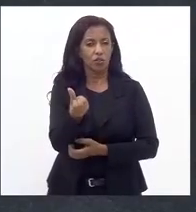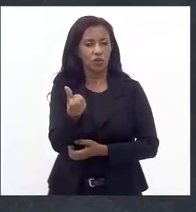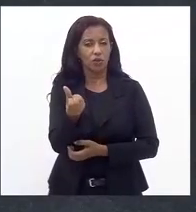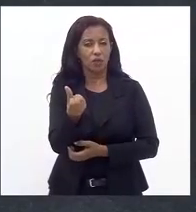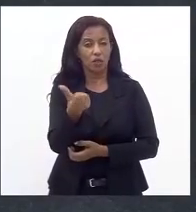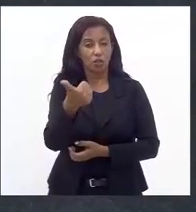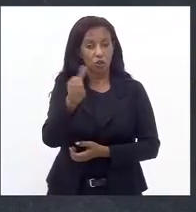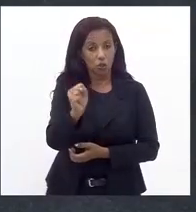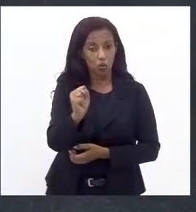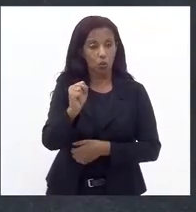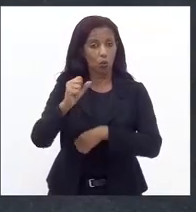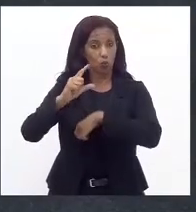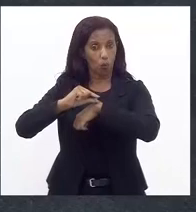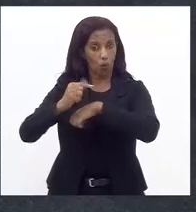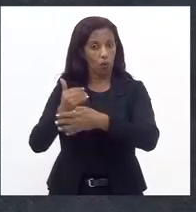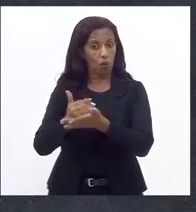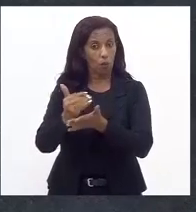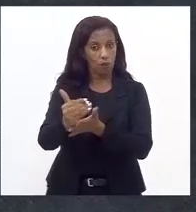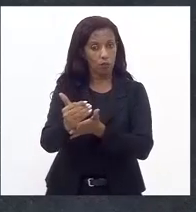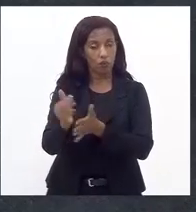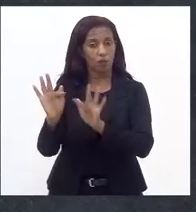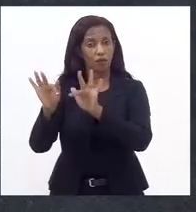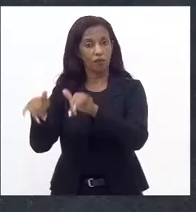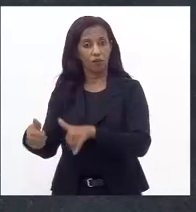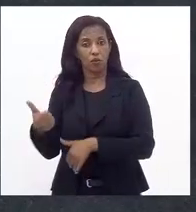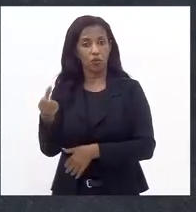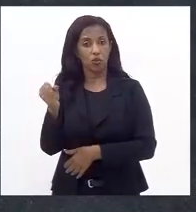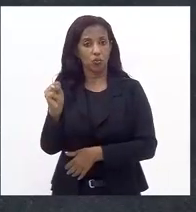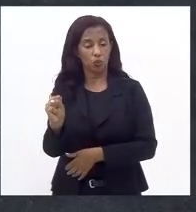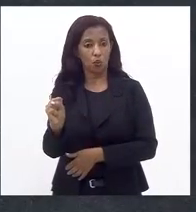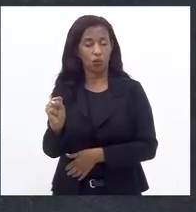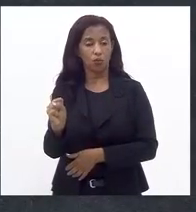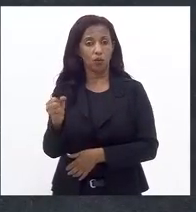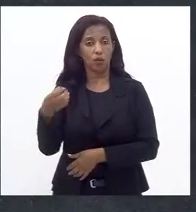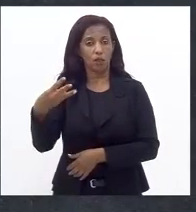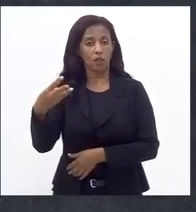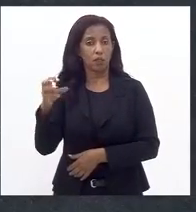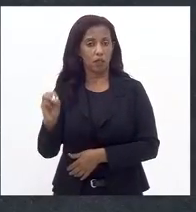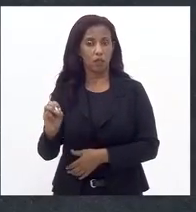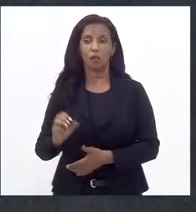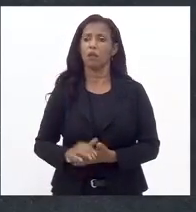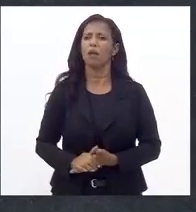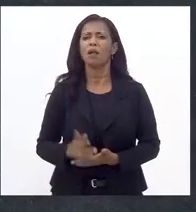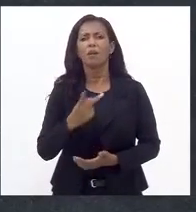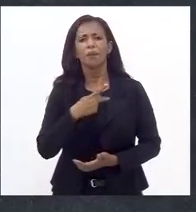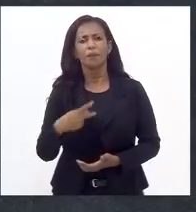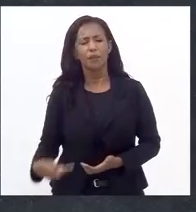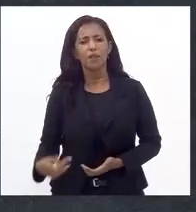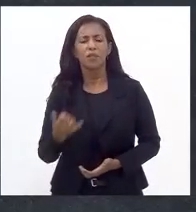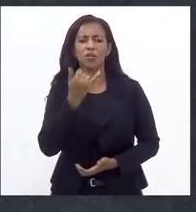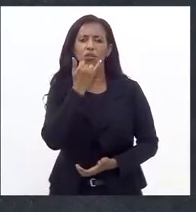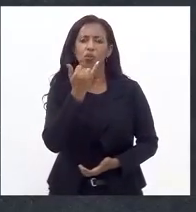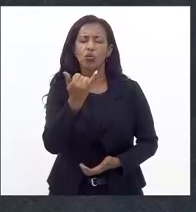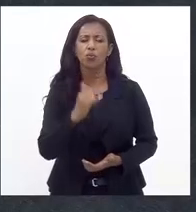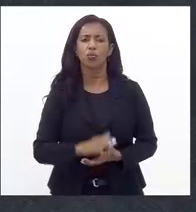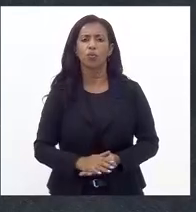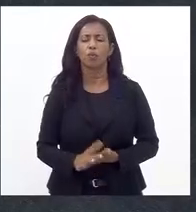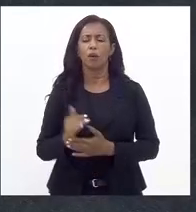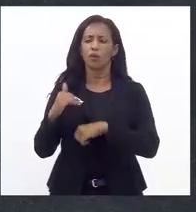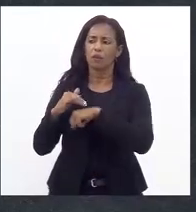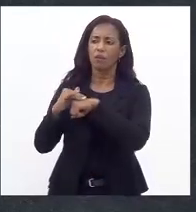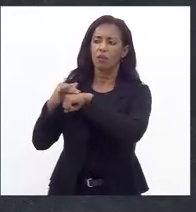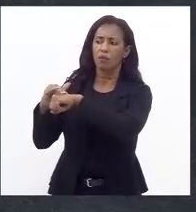16 18:26 encerrou-se às dezoito horas e trinta minutos Presidente Desculpa eu tava